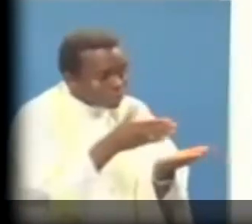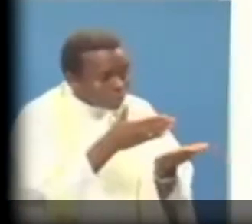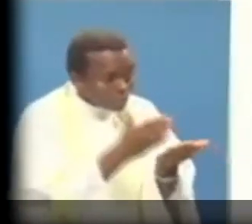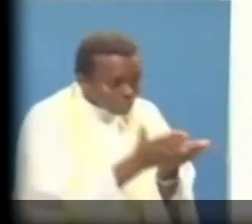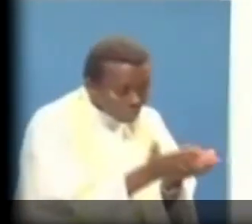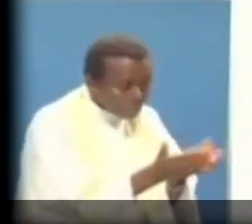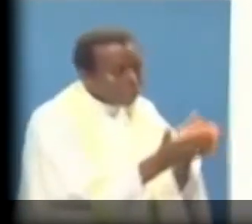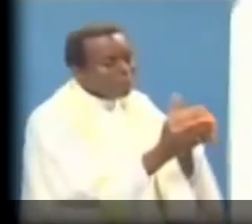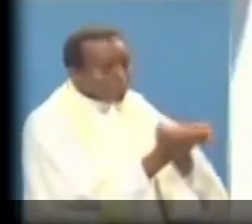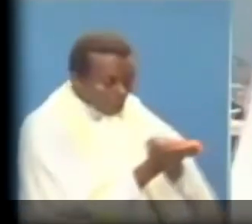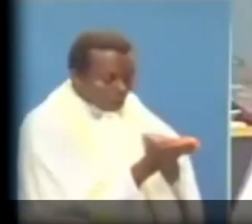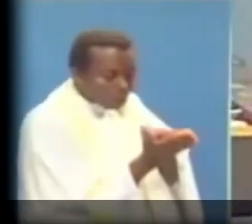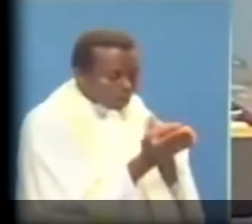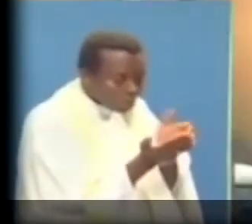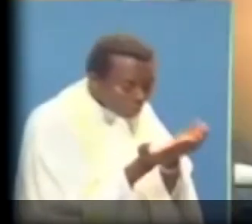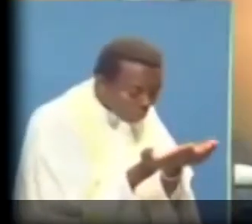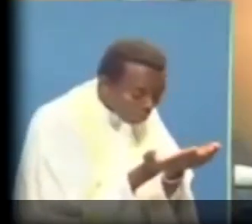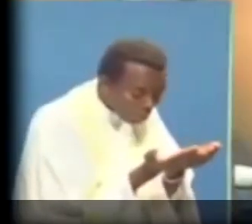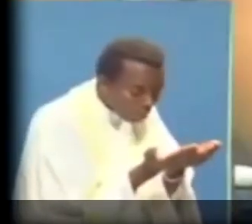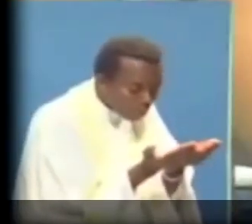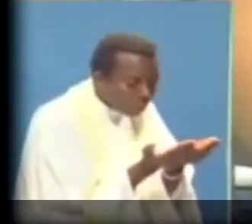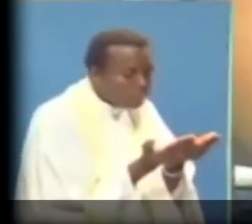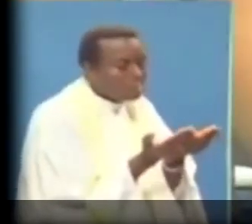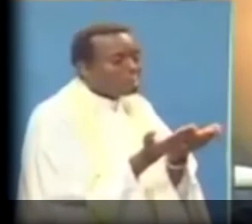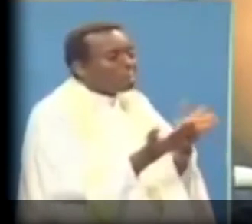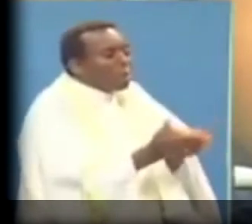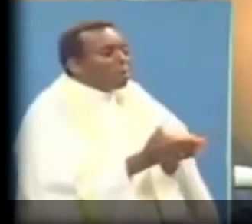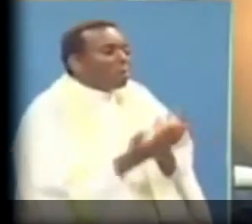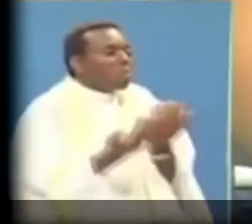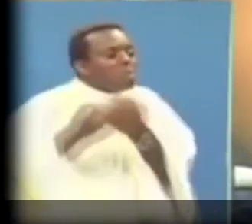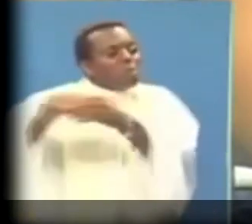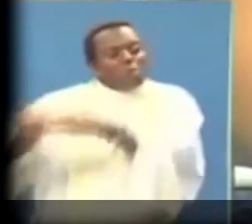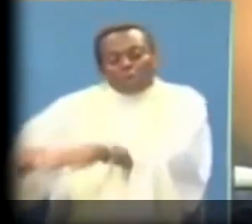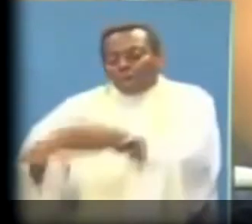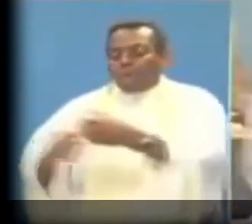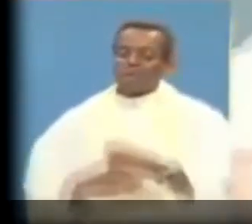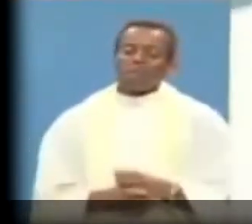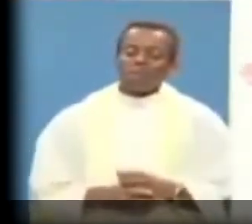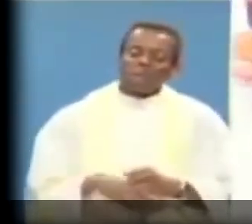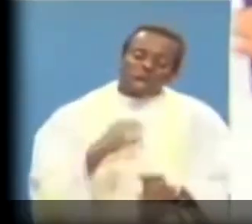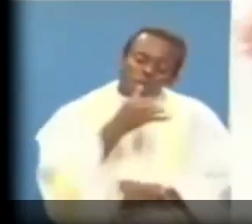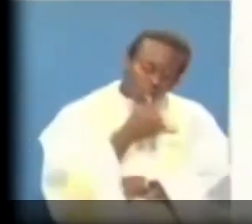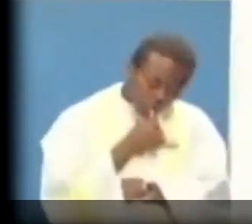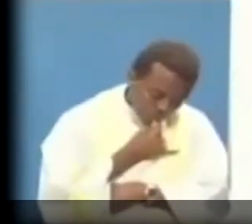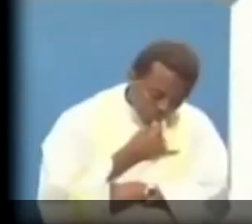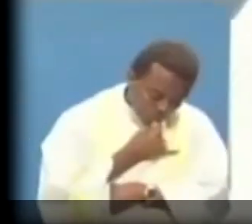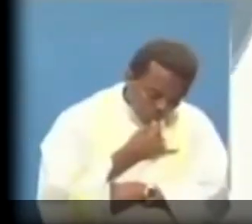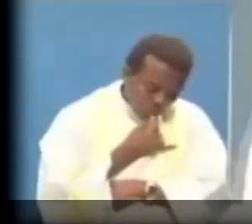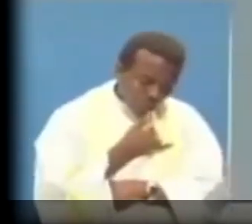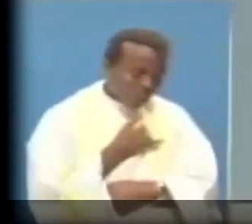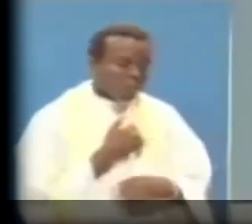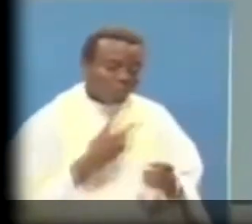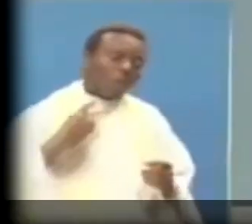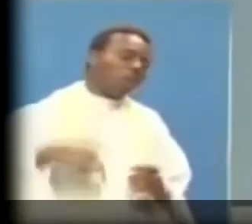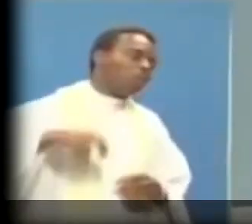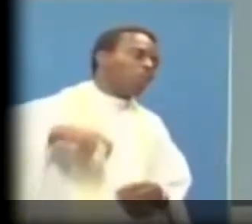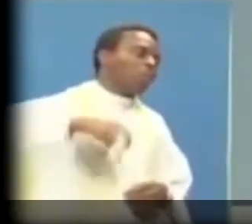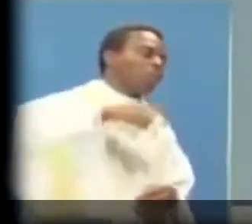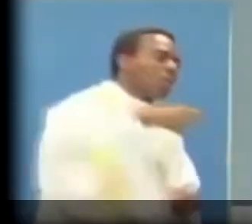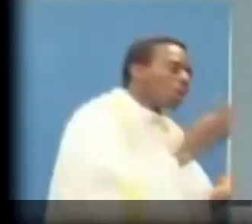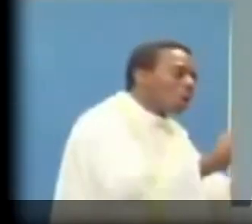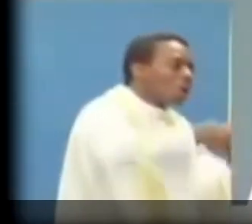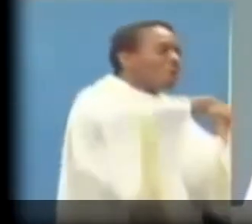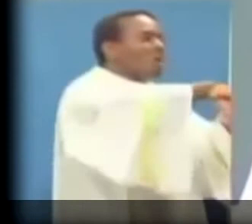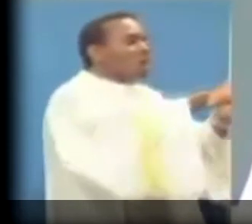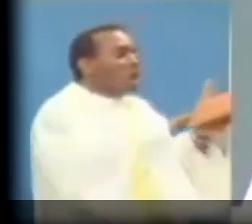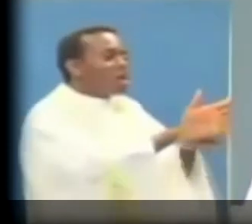livro eu falei meu Deus eu cheguei antes dele lá ainda falei já tá vindo